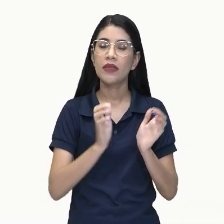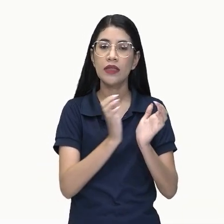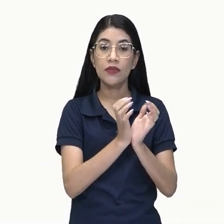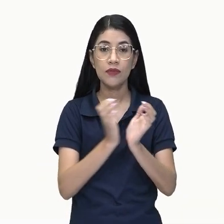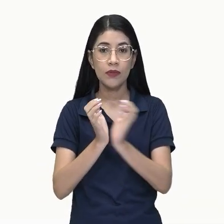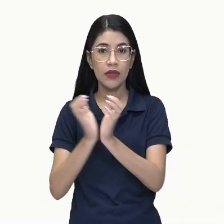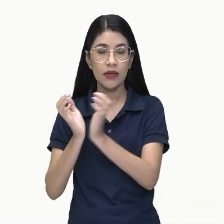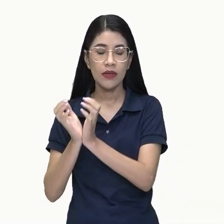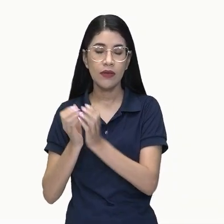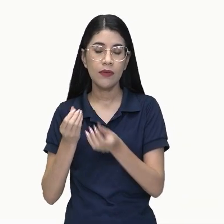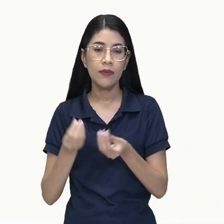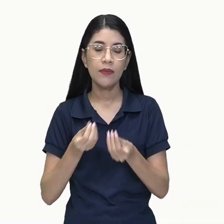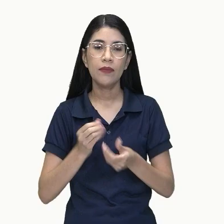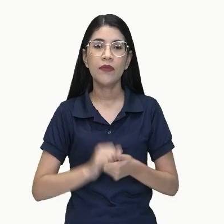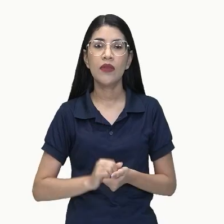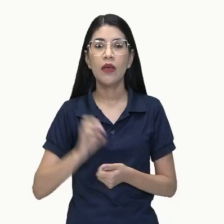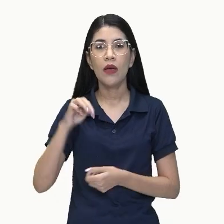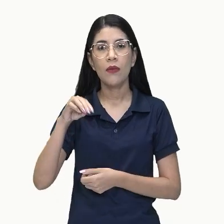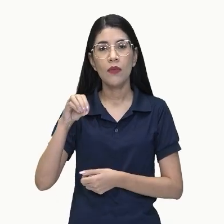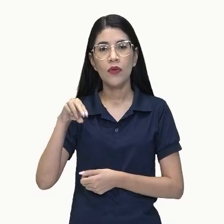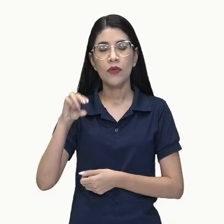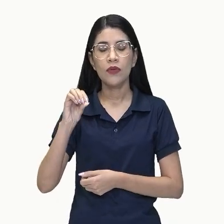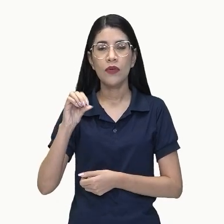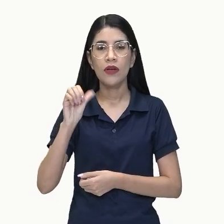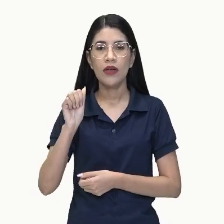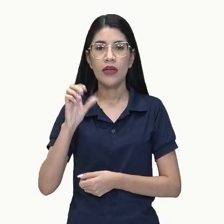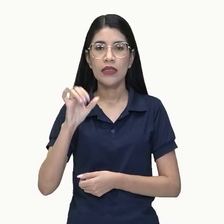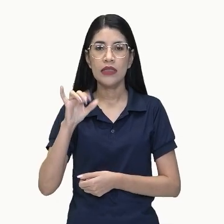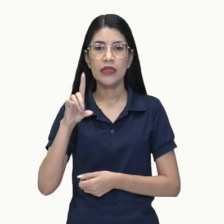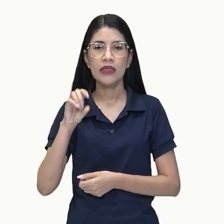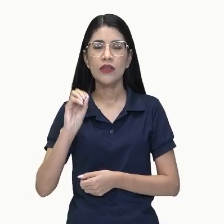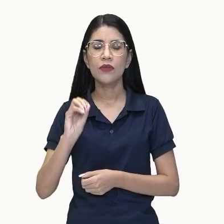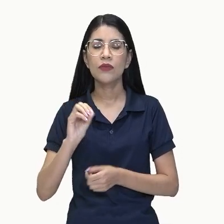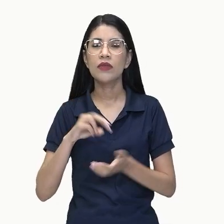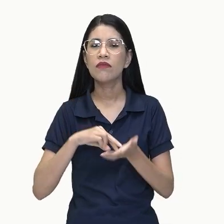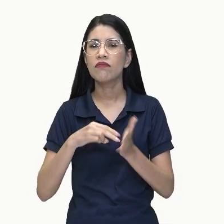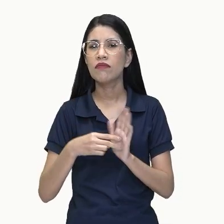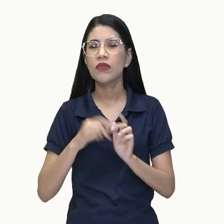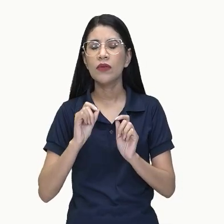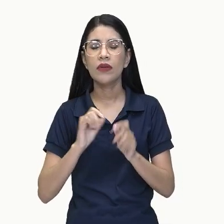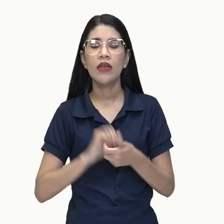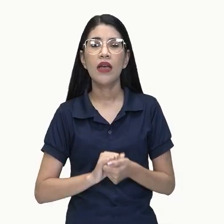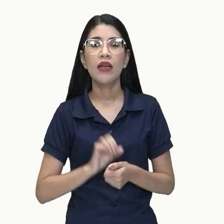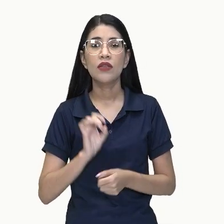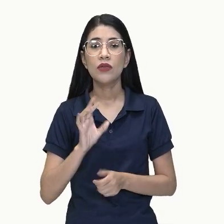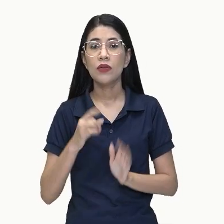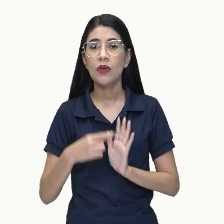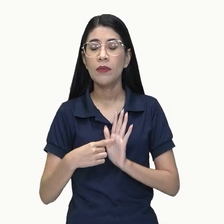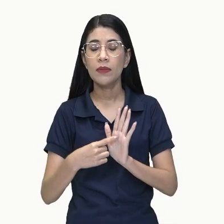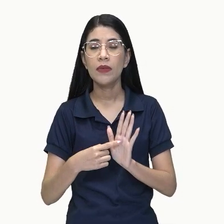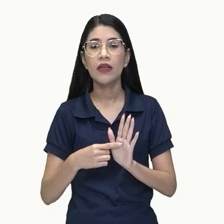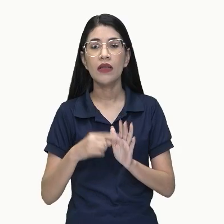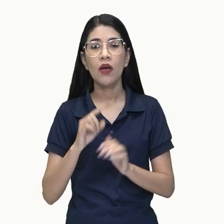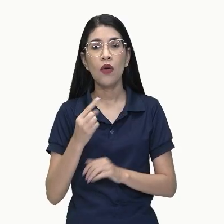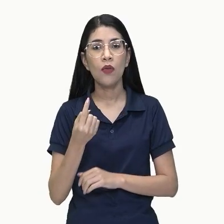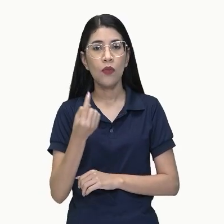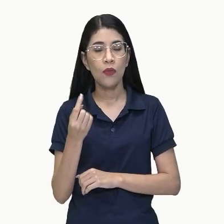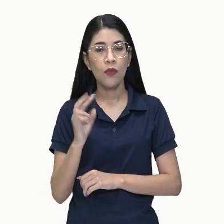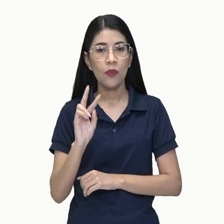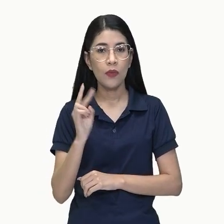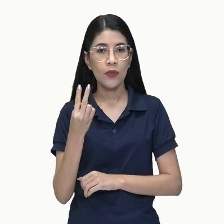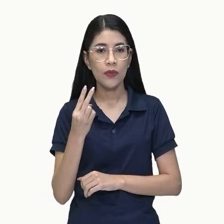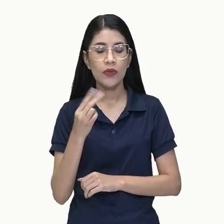classificados como monoácido. O que significa monoácido? Aquele que apresenta apenas o hidrogênio. Então, nós temos aqui